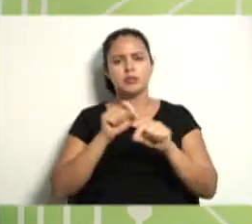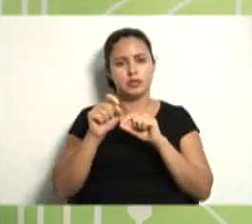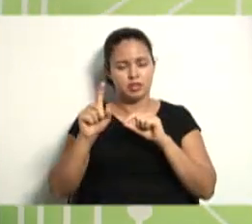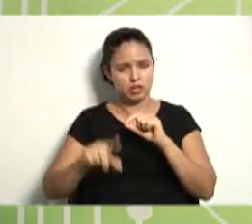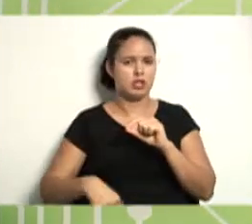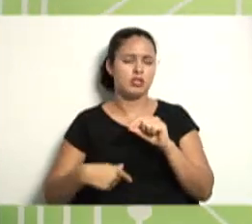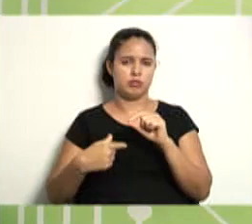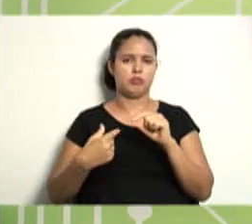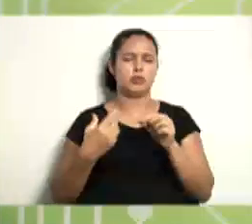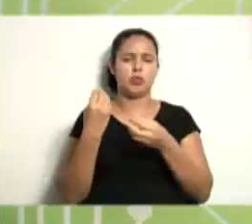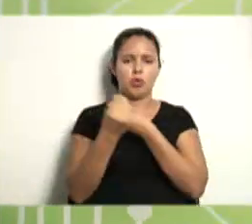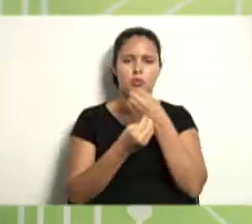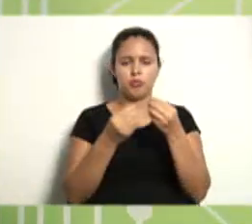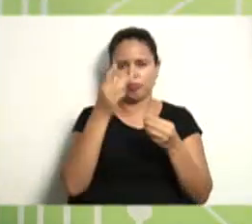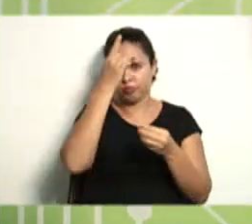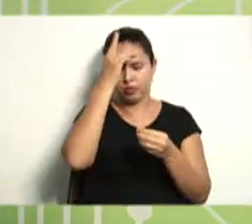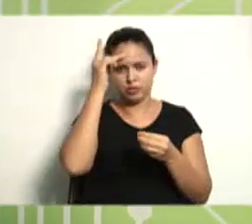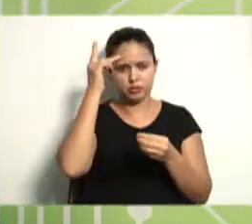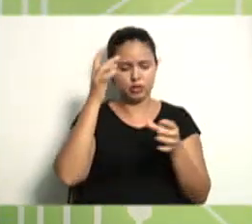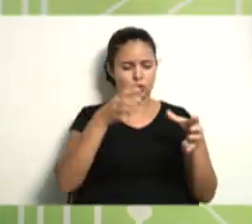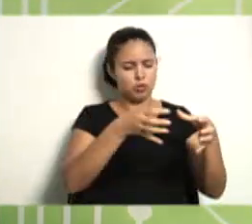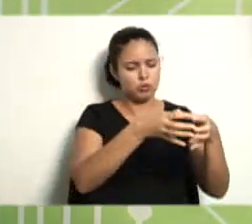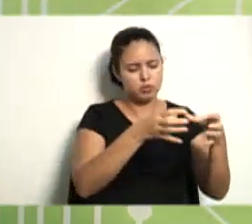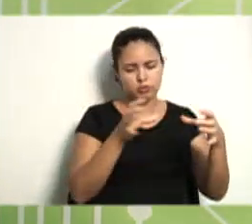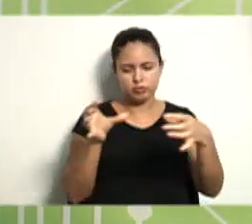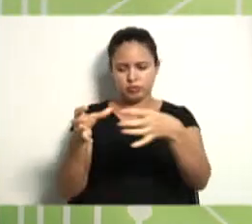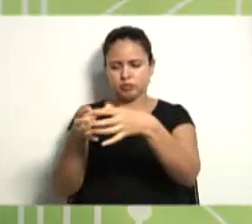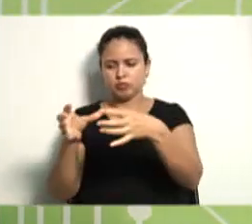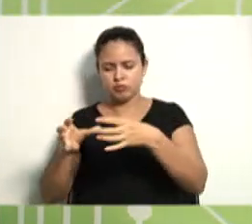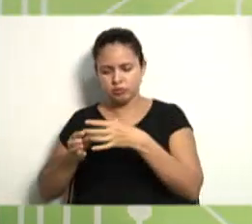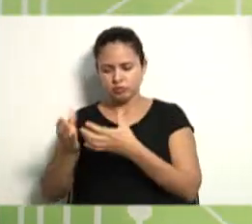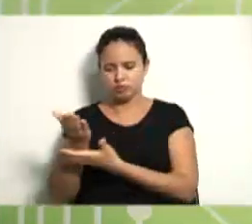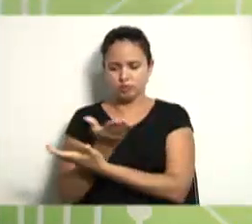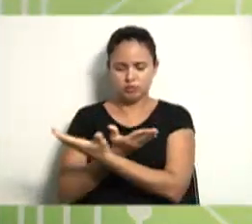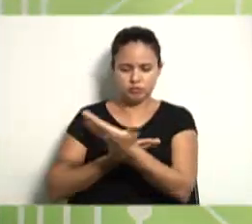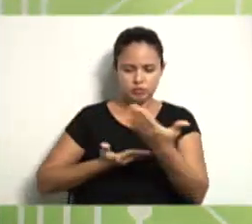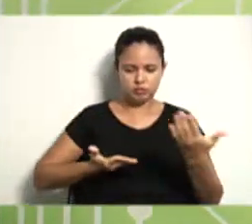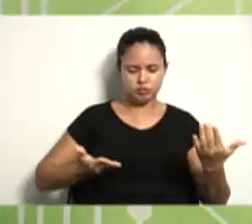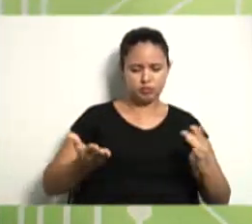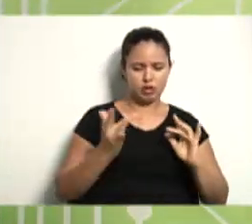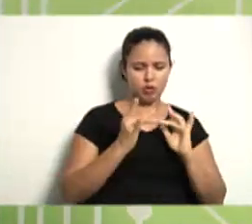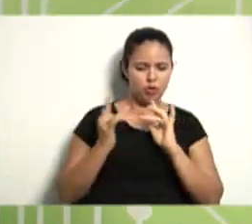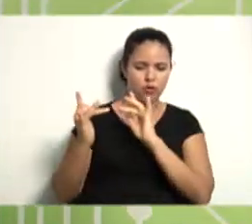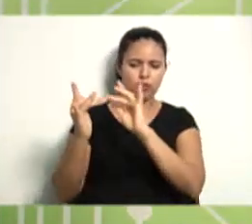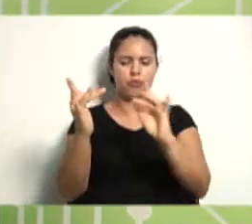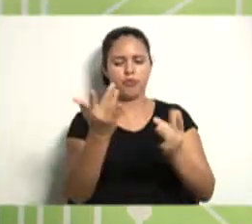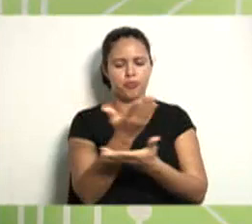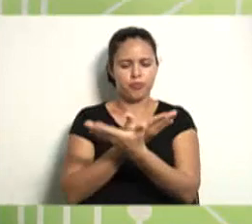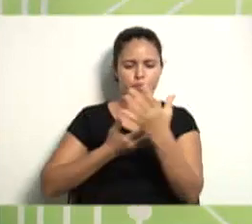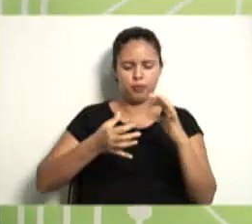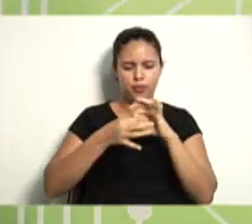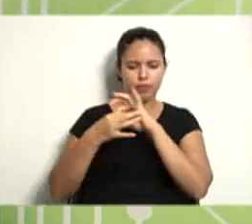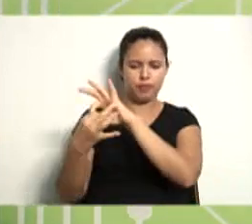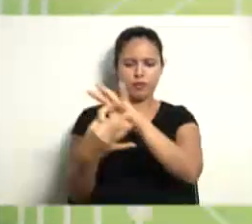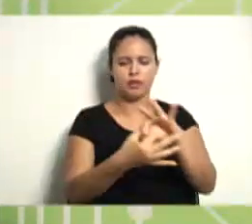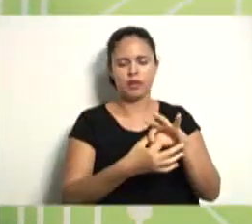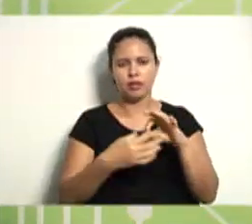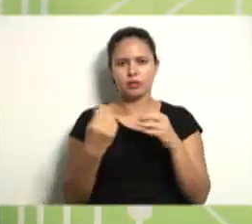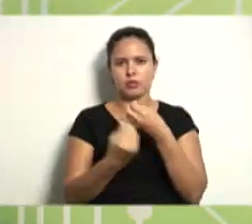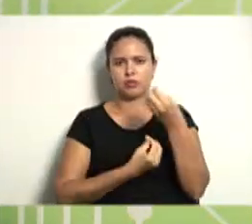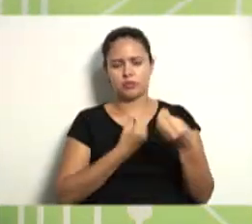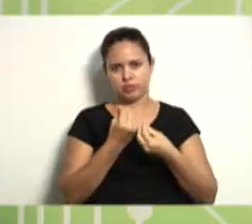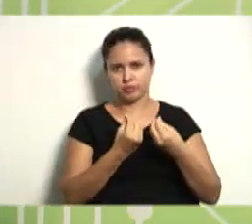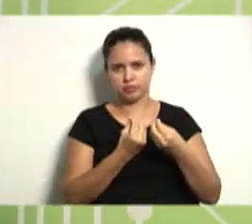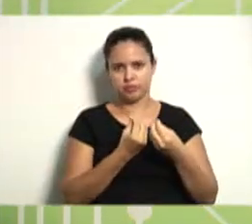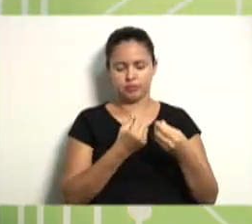os indivíduos, os grupos sociais se relacionam uns com os outros. Ok, o trabalho